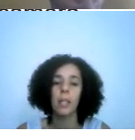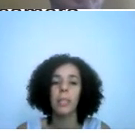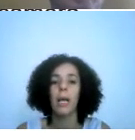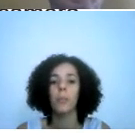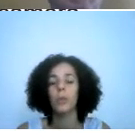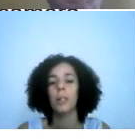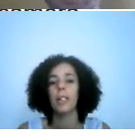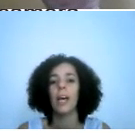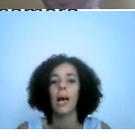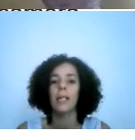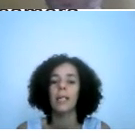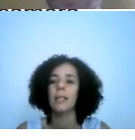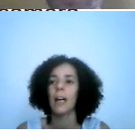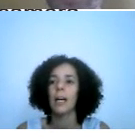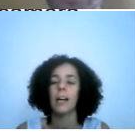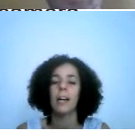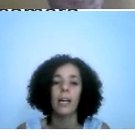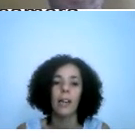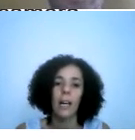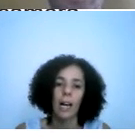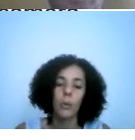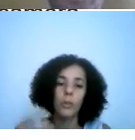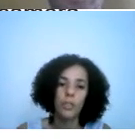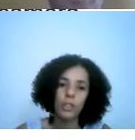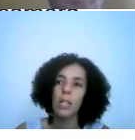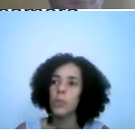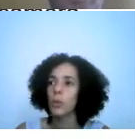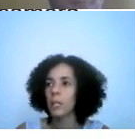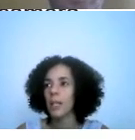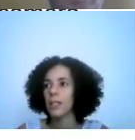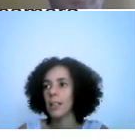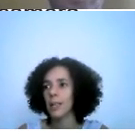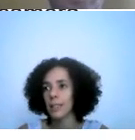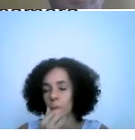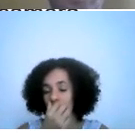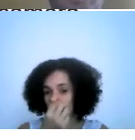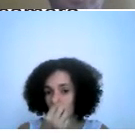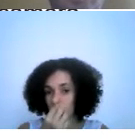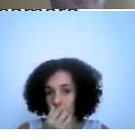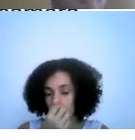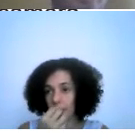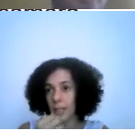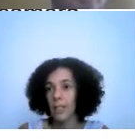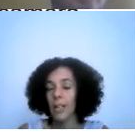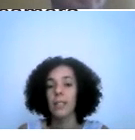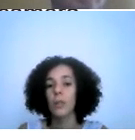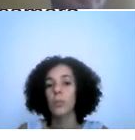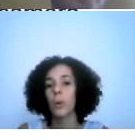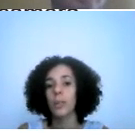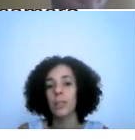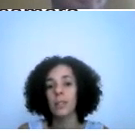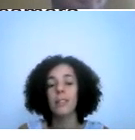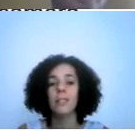conseguem se adaptar muito bem a condições extremas do ambiente, né? Então, né, isso é